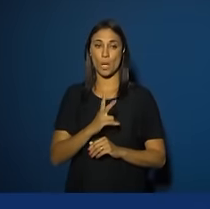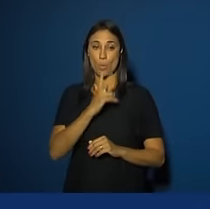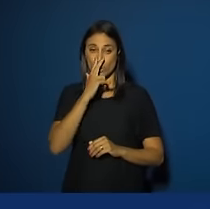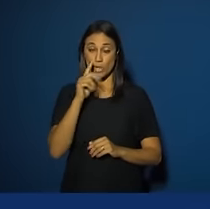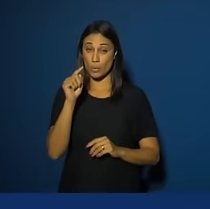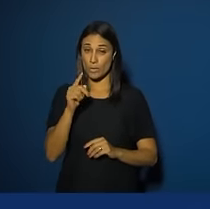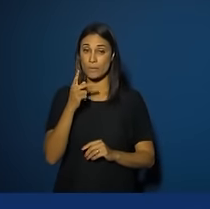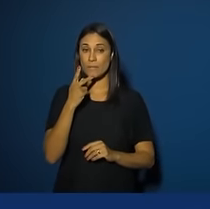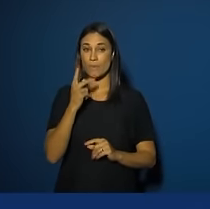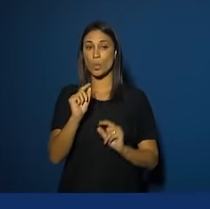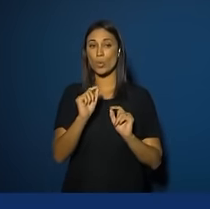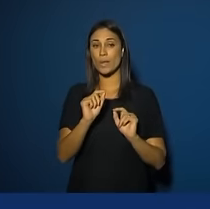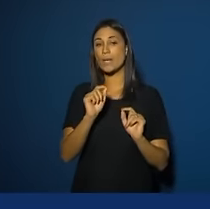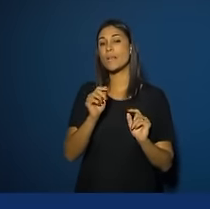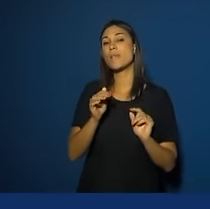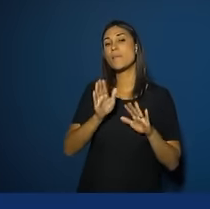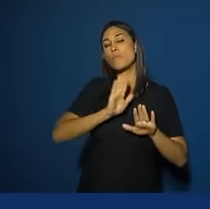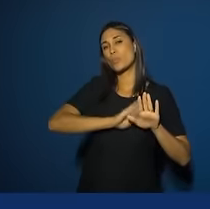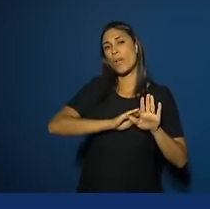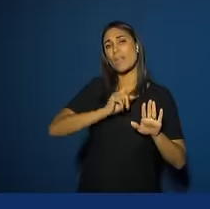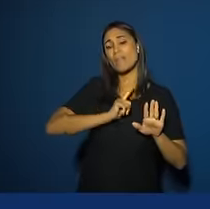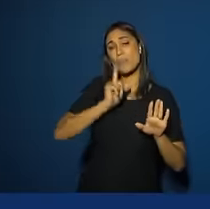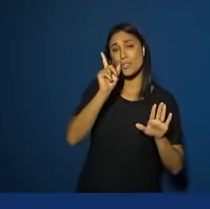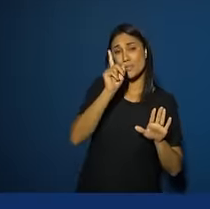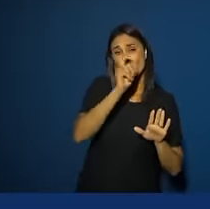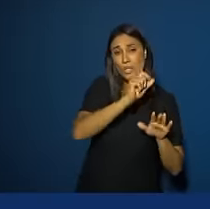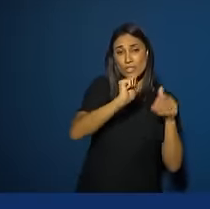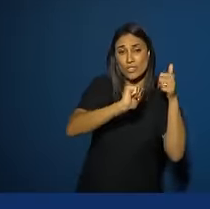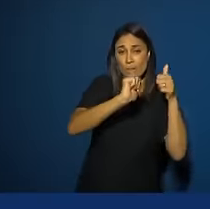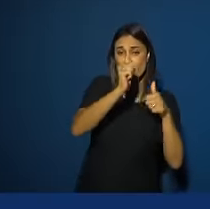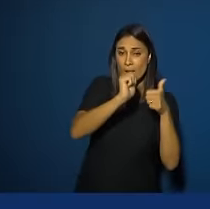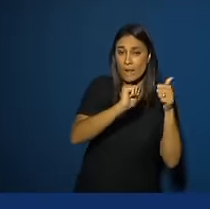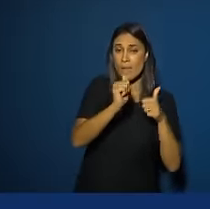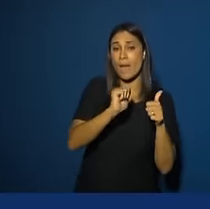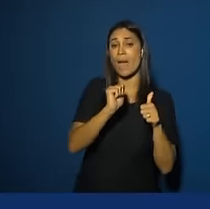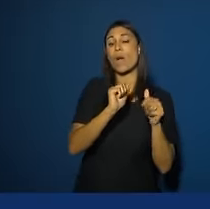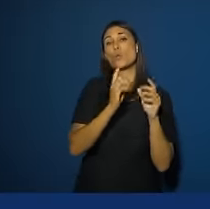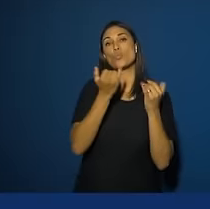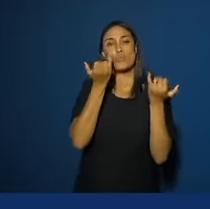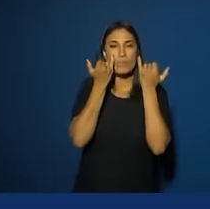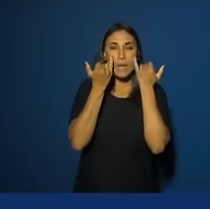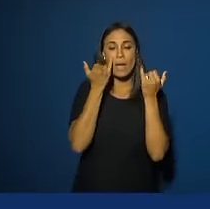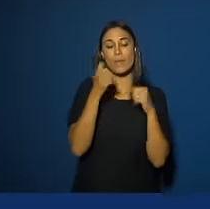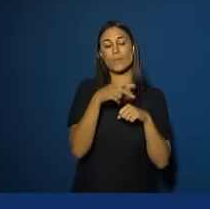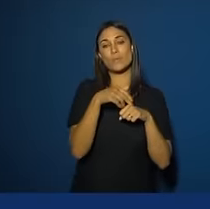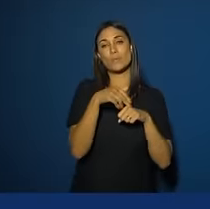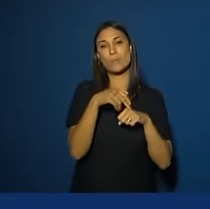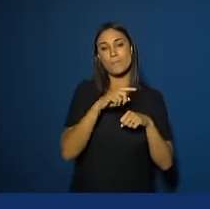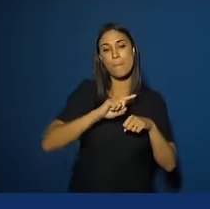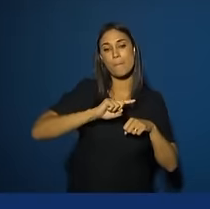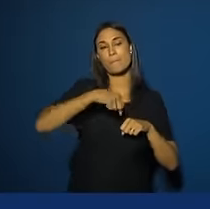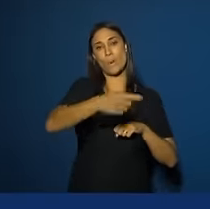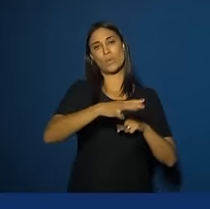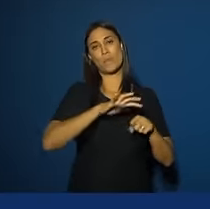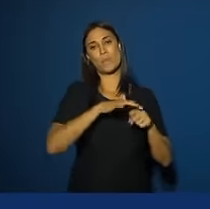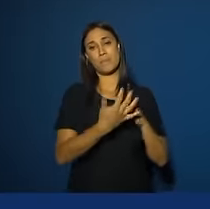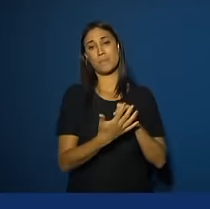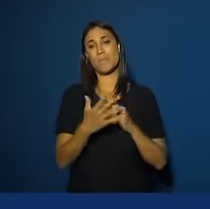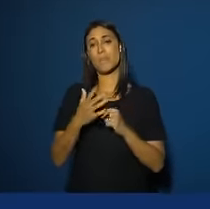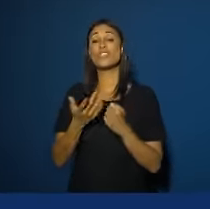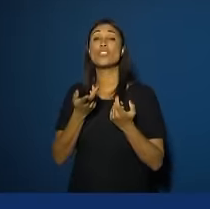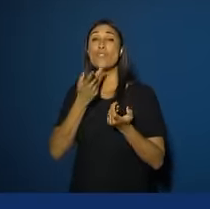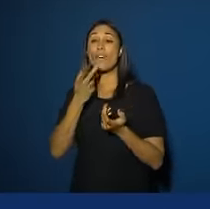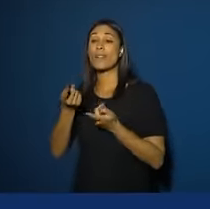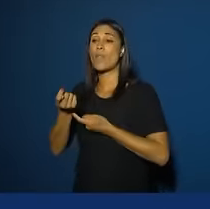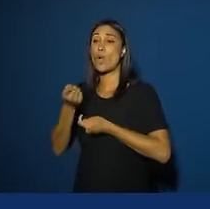que você colocou, que, no fundo, tem uma dificuldade de analisar os dados pós-pandemia. Porque a gente fala muito da economia americana, mas também parece que